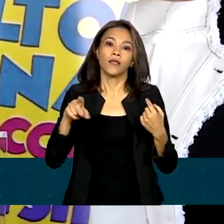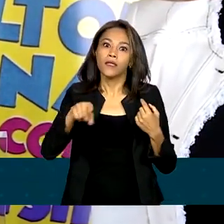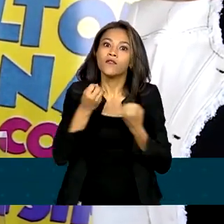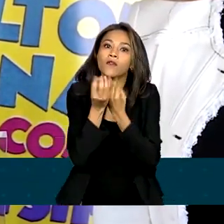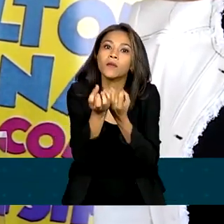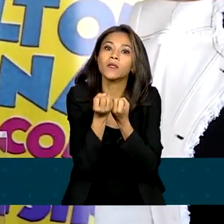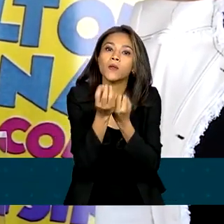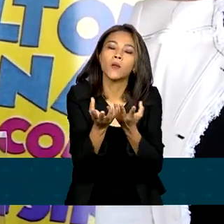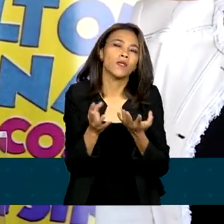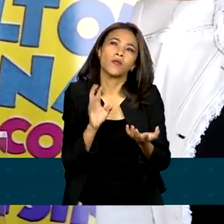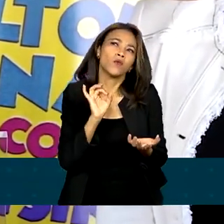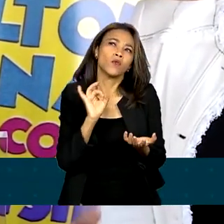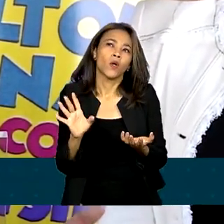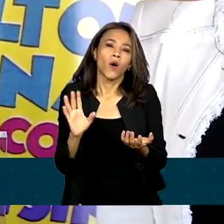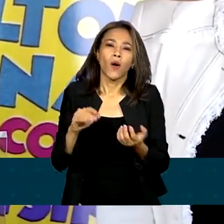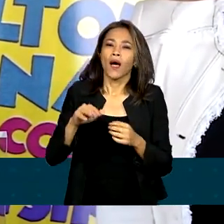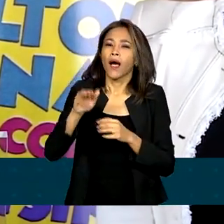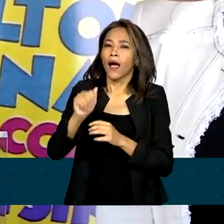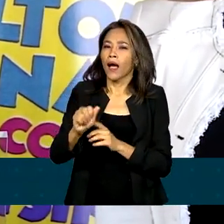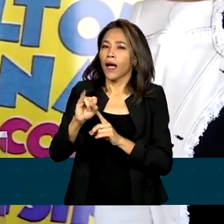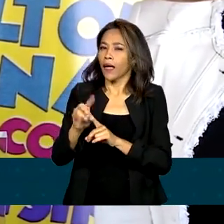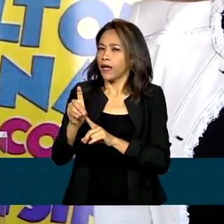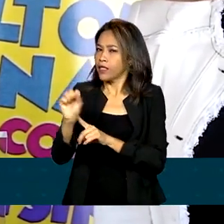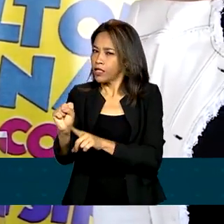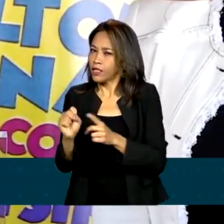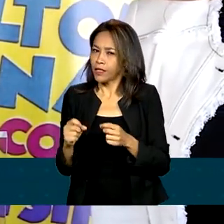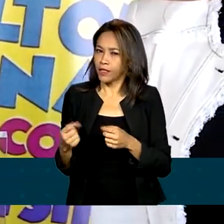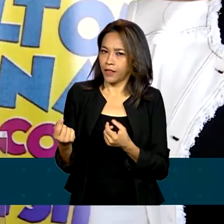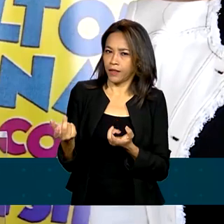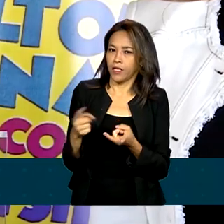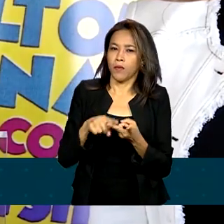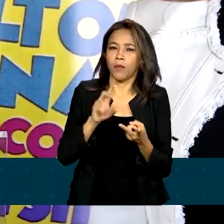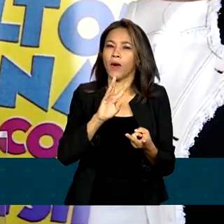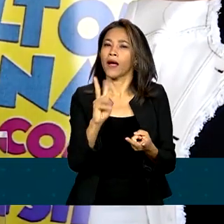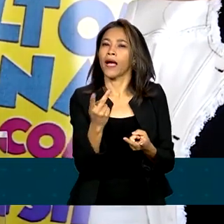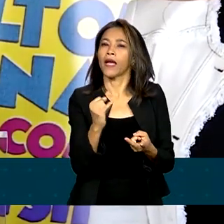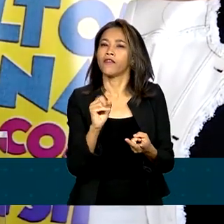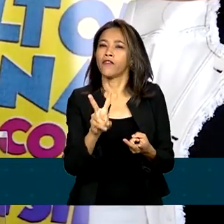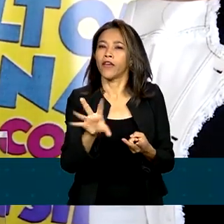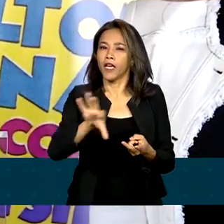só sobre a AIDS, não só sobre a infecção por HIV,